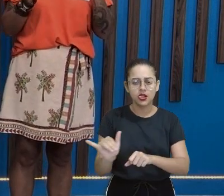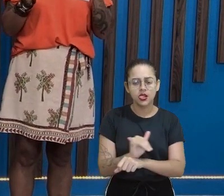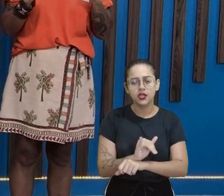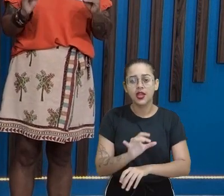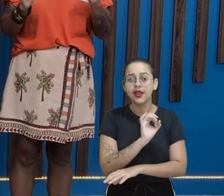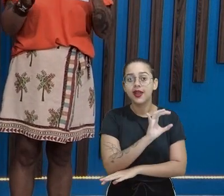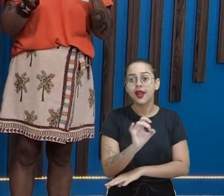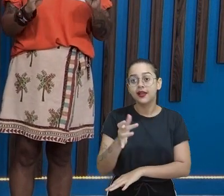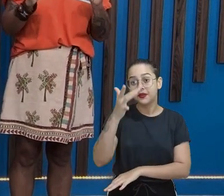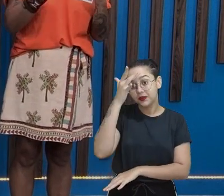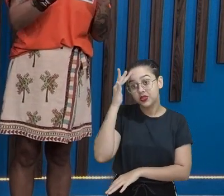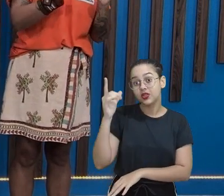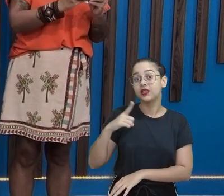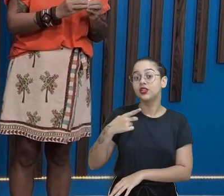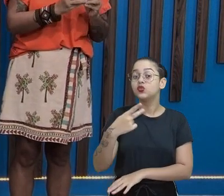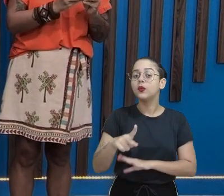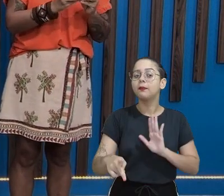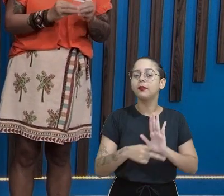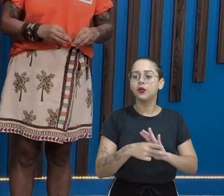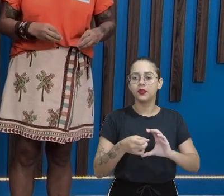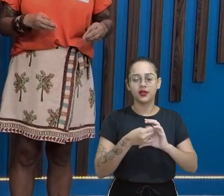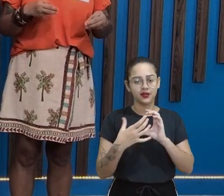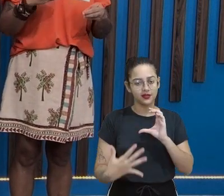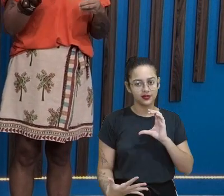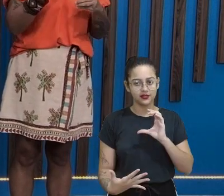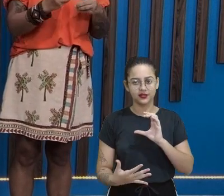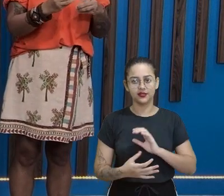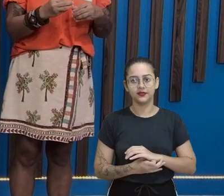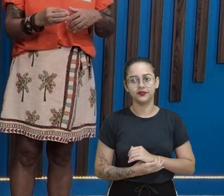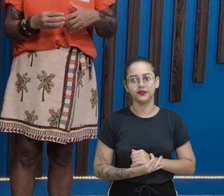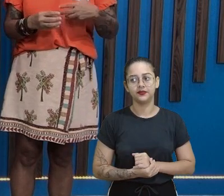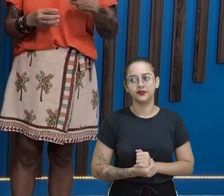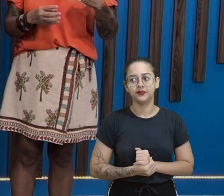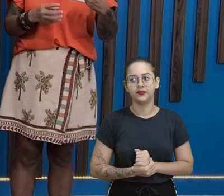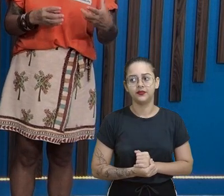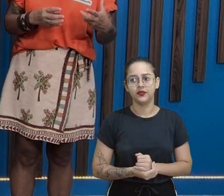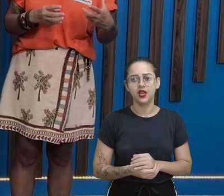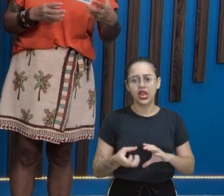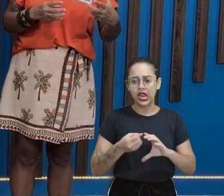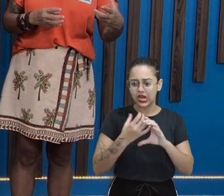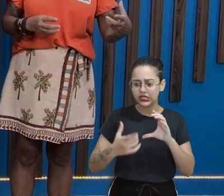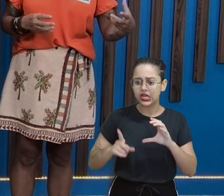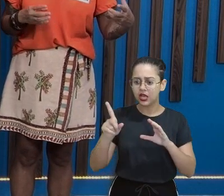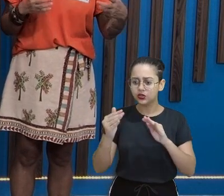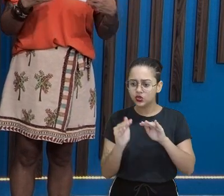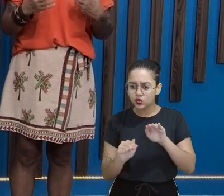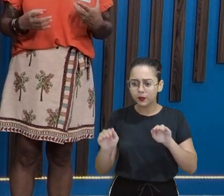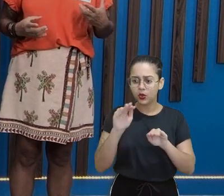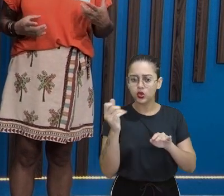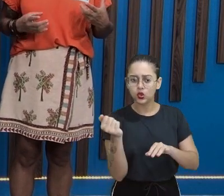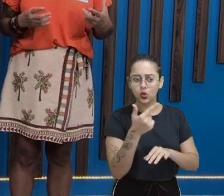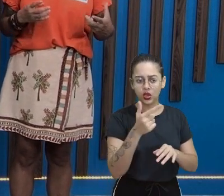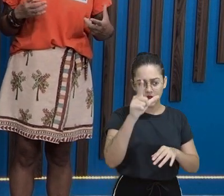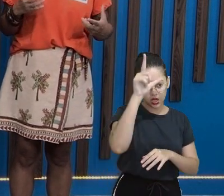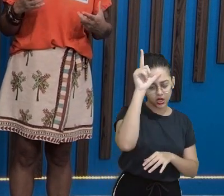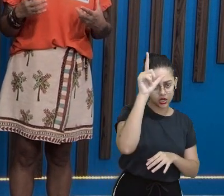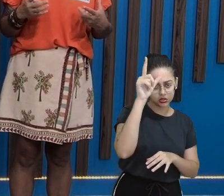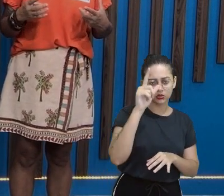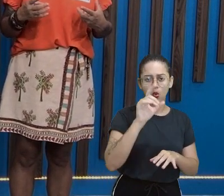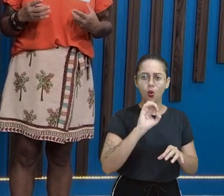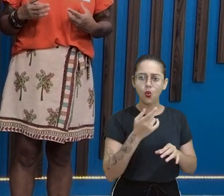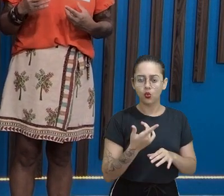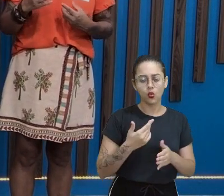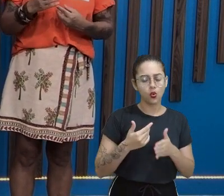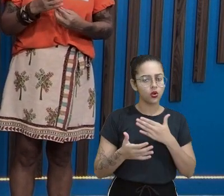que cada pessoa tem a sua característica. Nenhuma característica é superior à outra. Falar em liderança é falar também